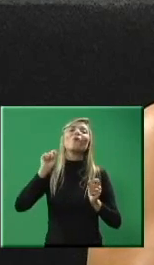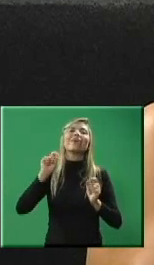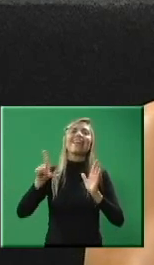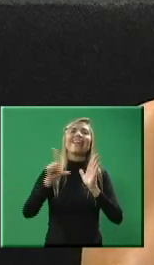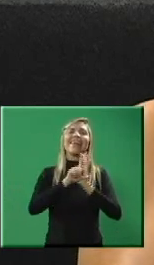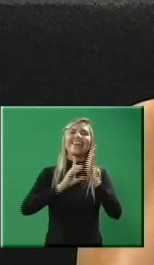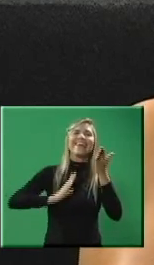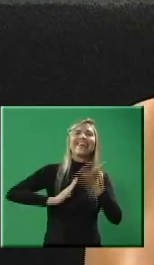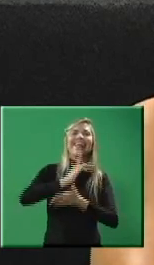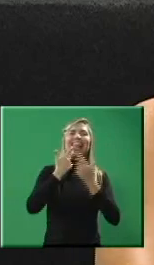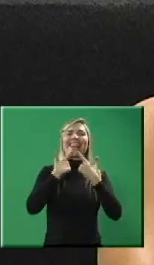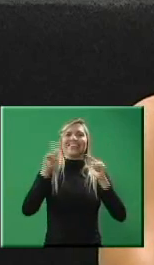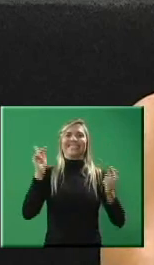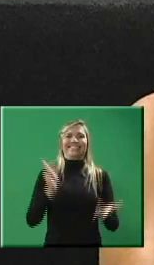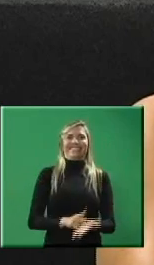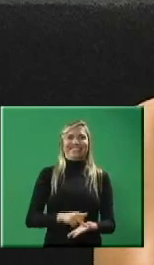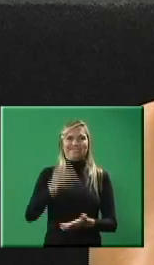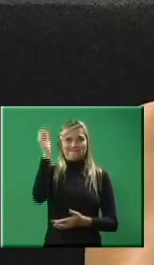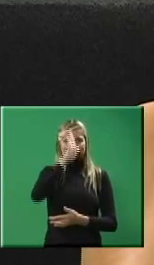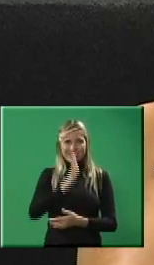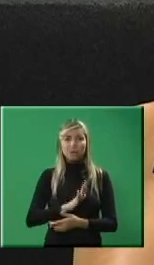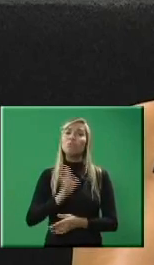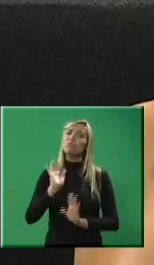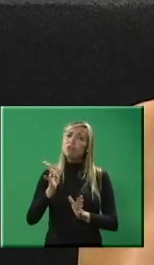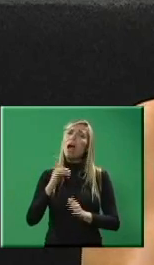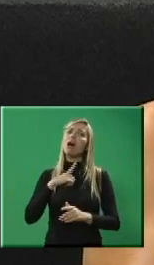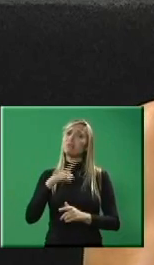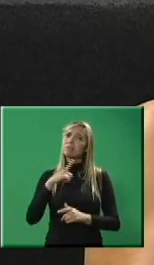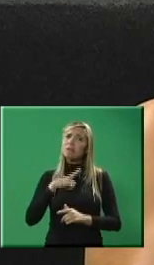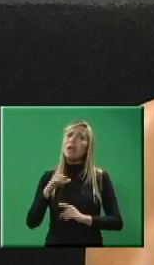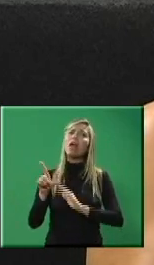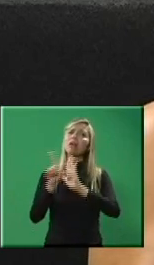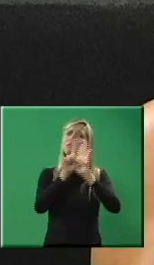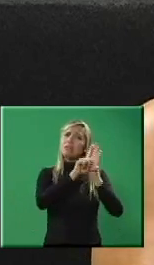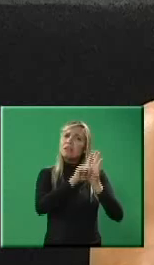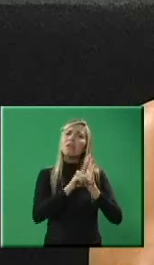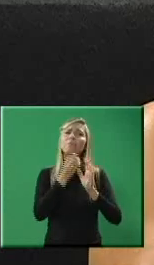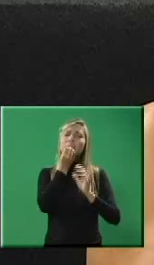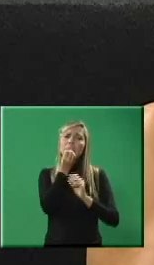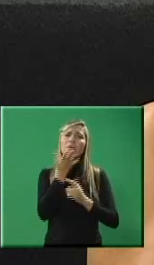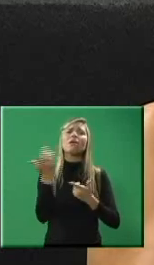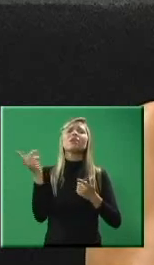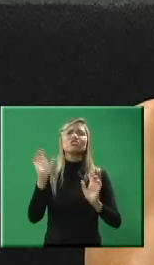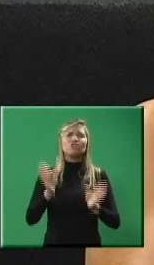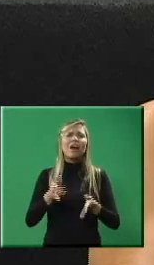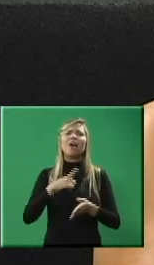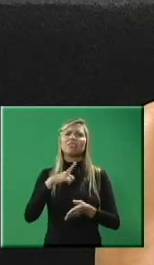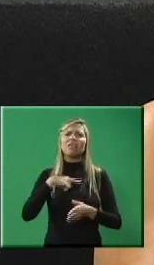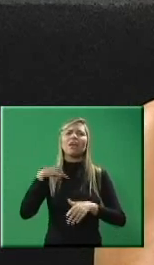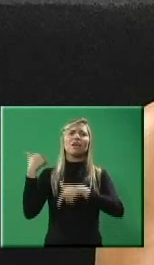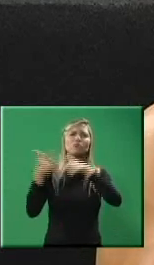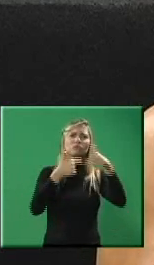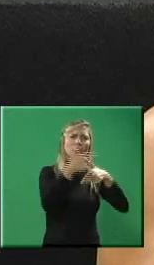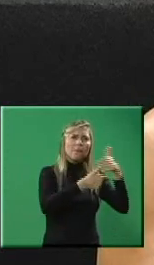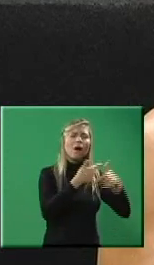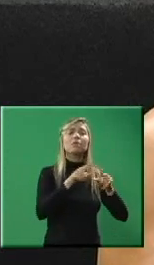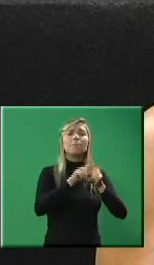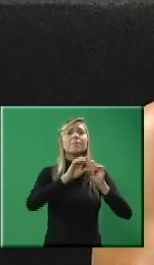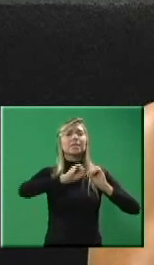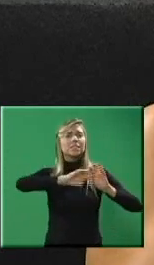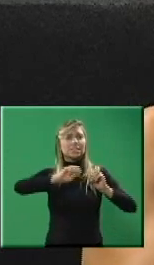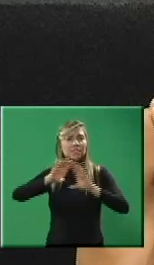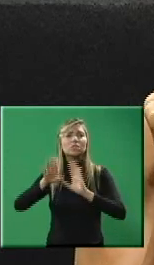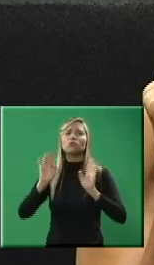língua foi aprovada e nós já temos uma série de serviços disponibilizados para a pessoa surda, tanto no campo